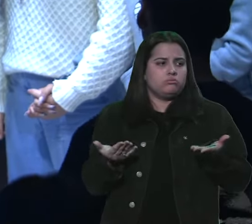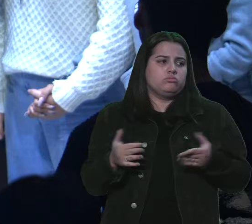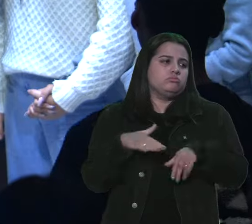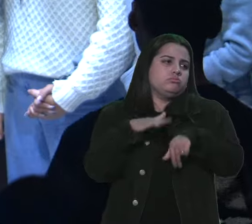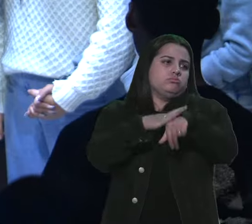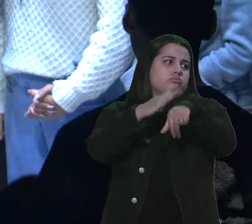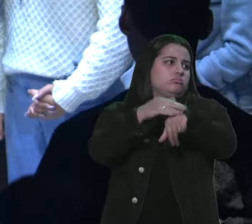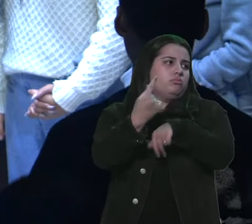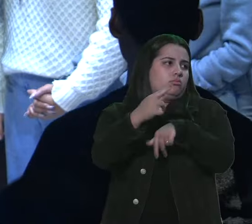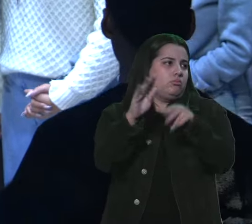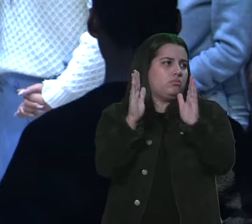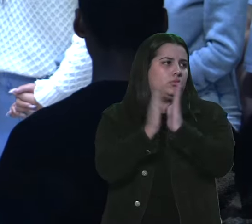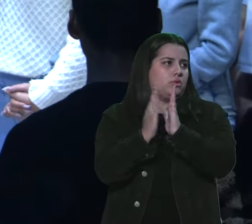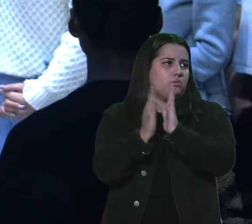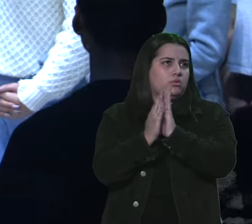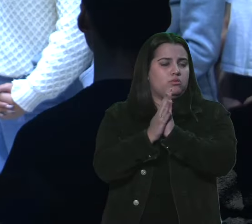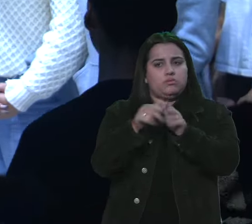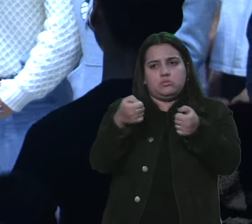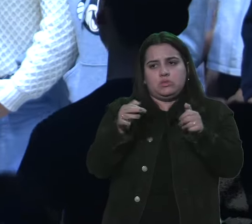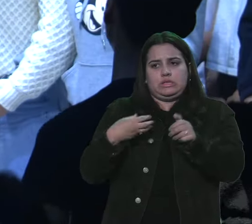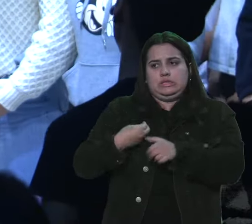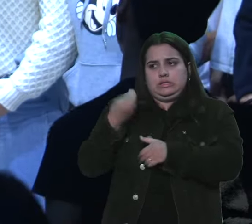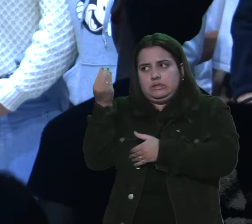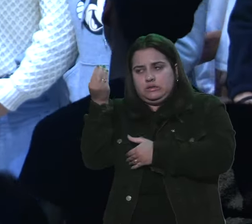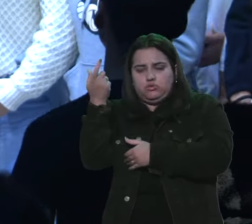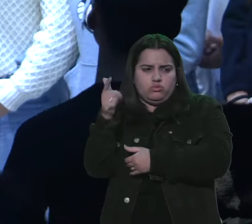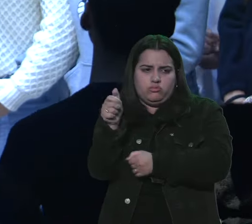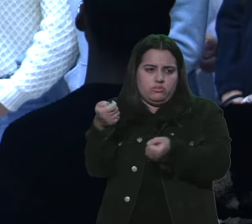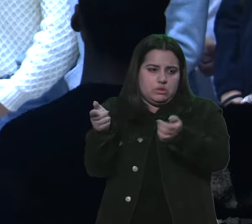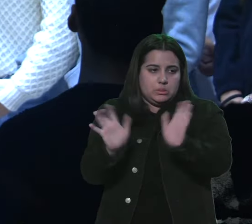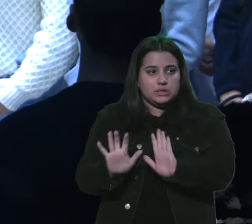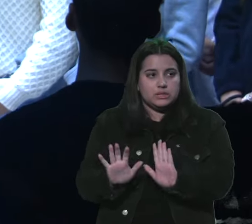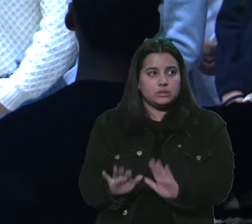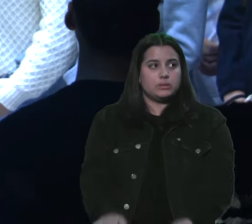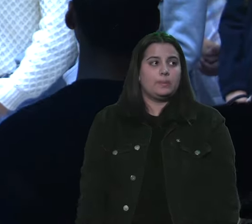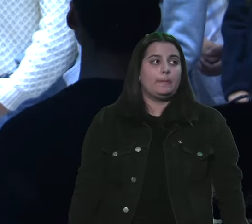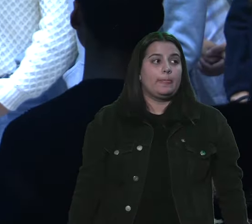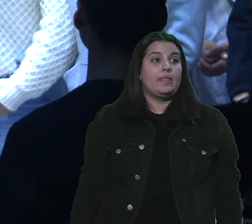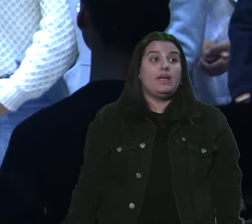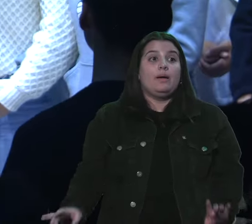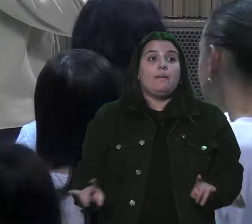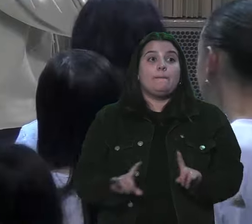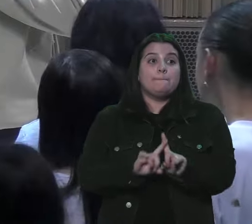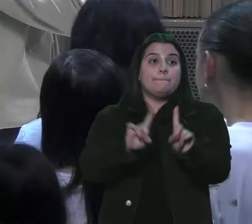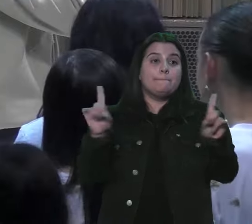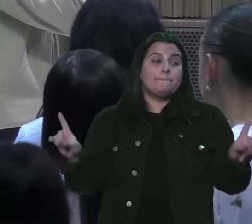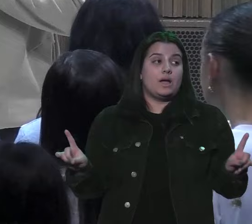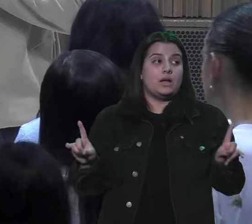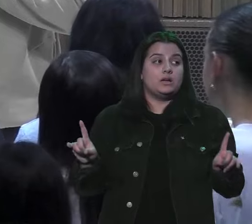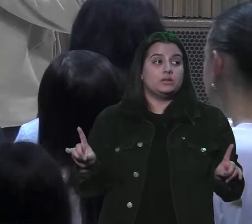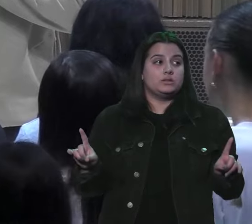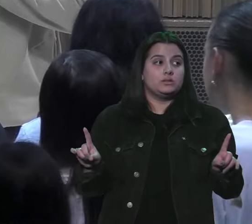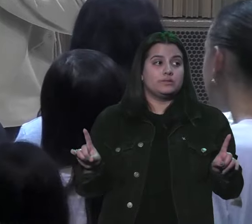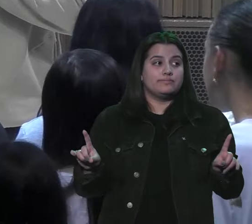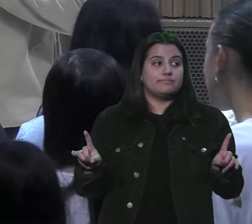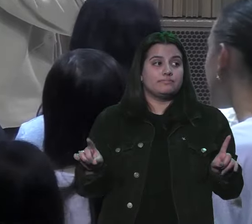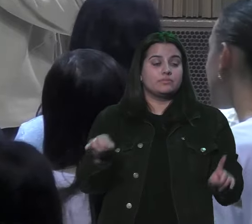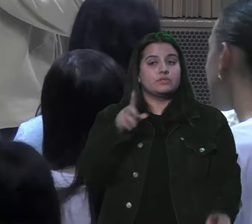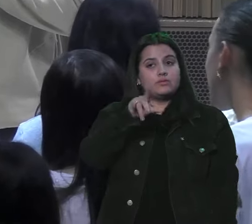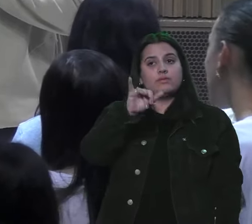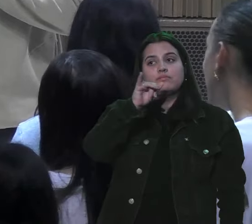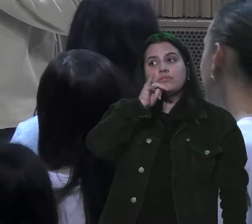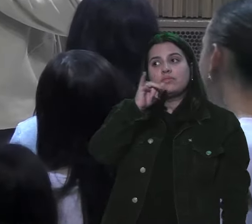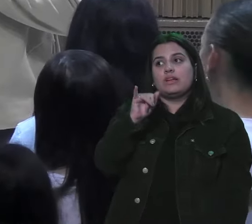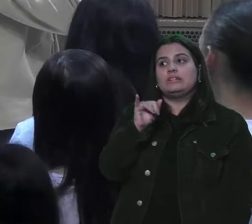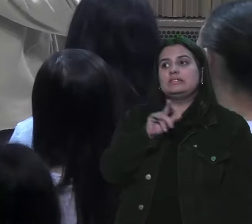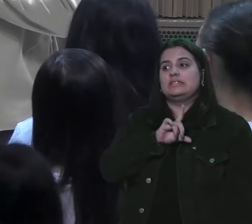oração individual, porque você não precisa entregar a sua vida de novo. Mas você vai falar: Deus, eu estou